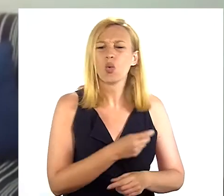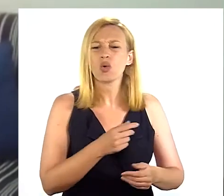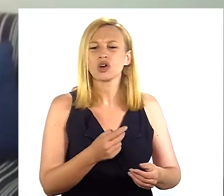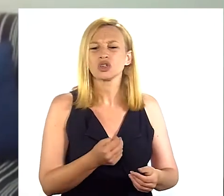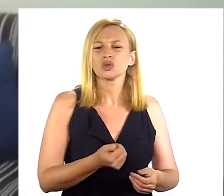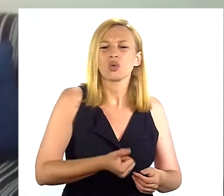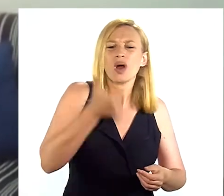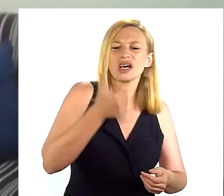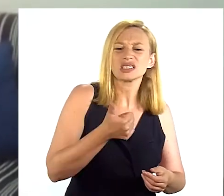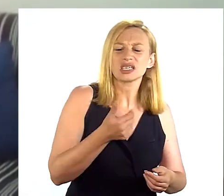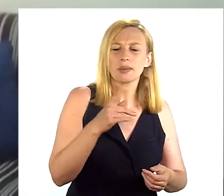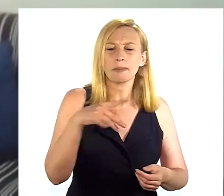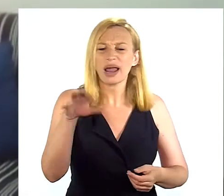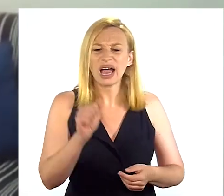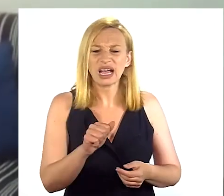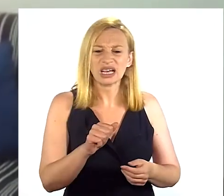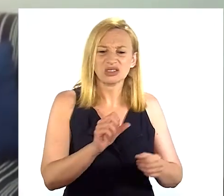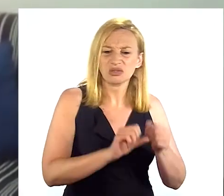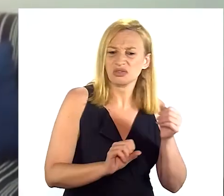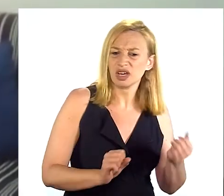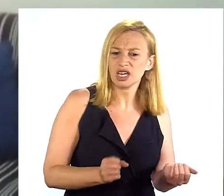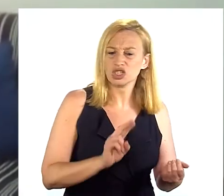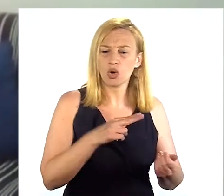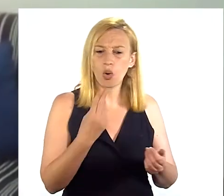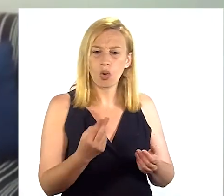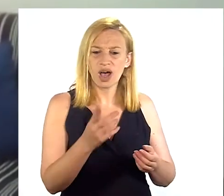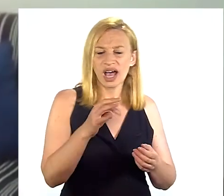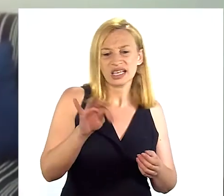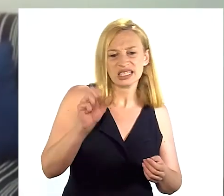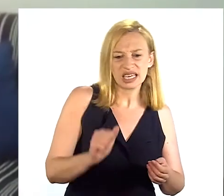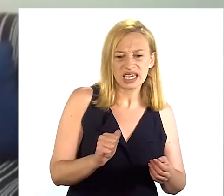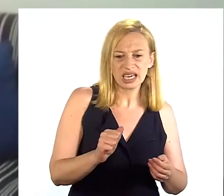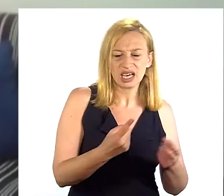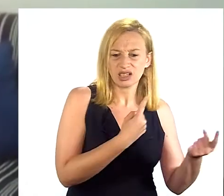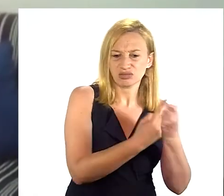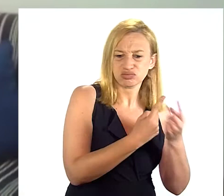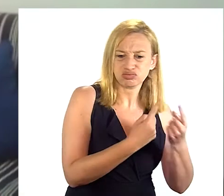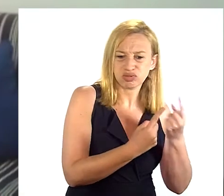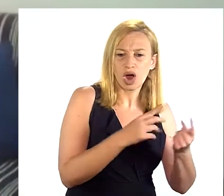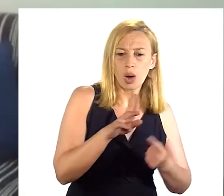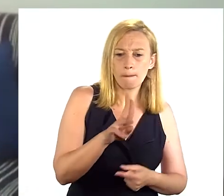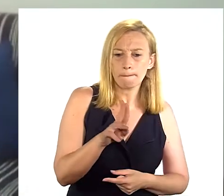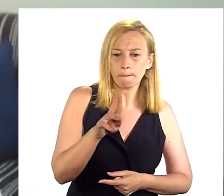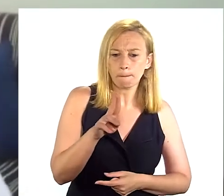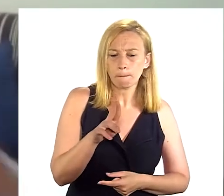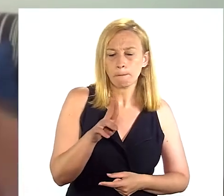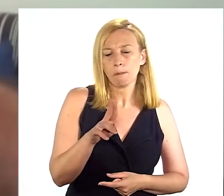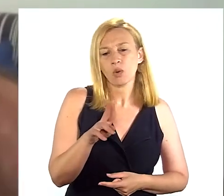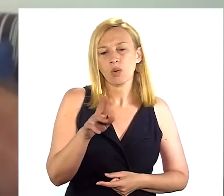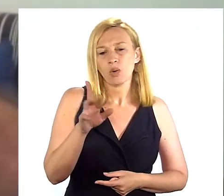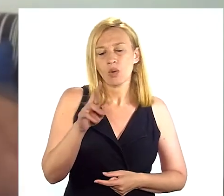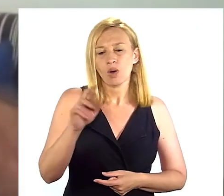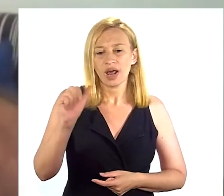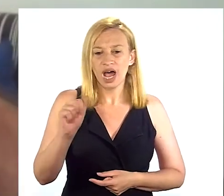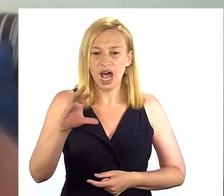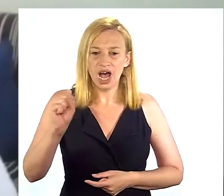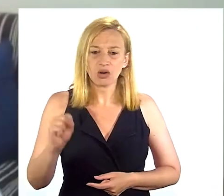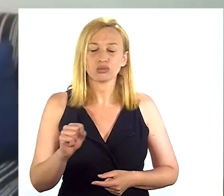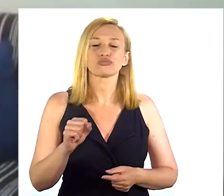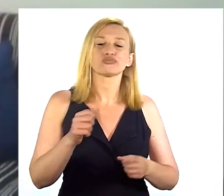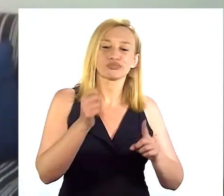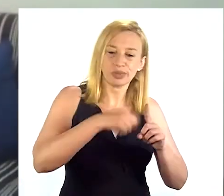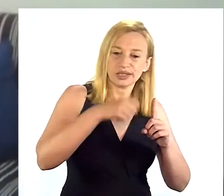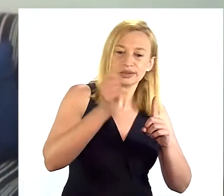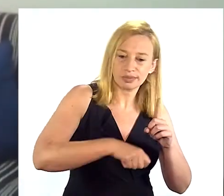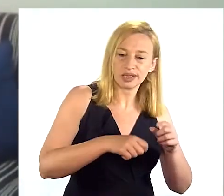que quase que não se colocava uma placa, que quase que não se fazia uma cerca, que as estradas estavam com buraco.